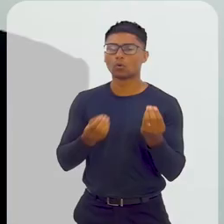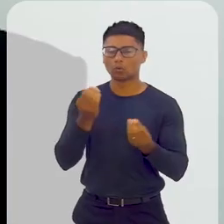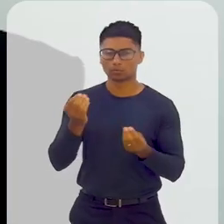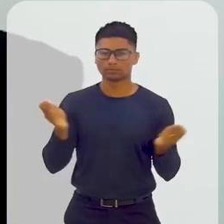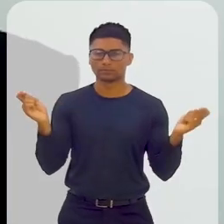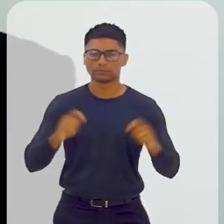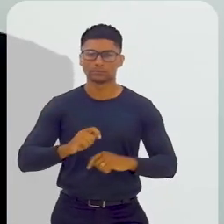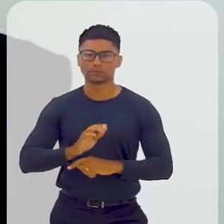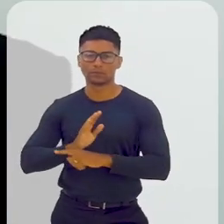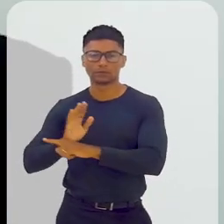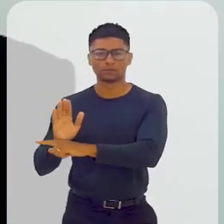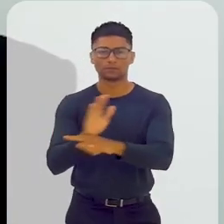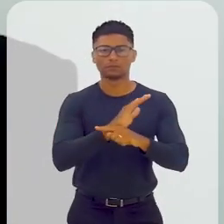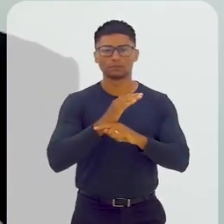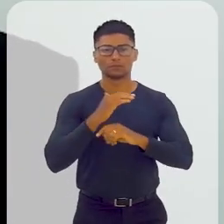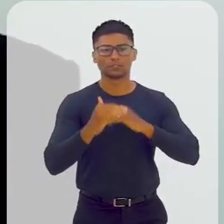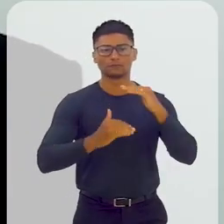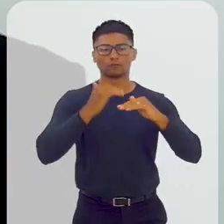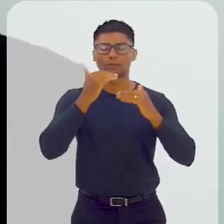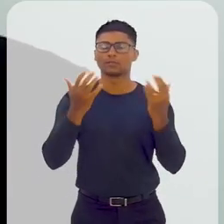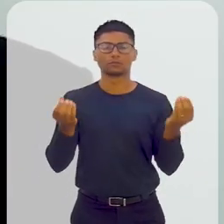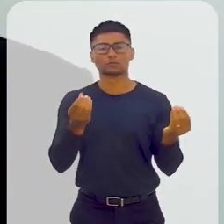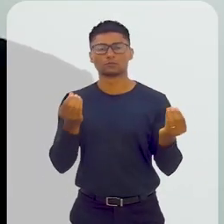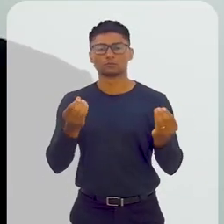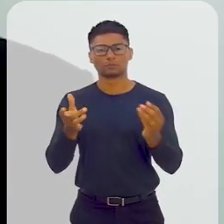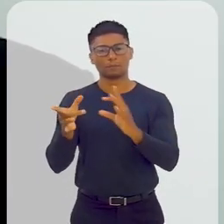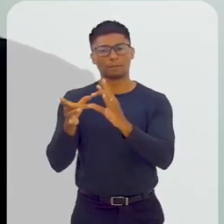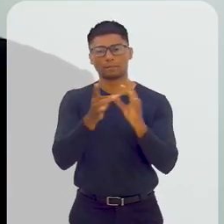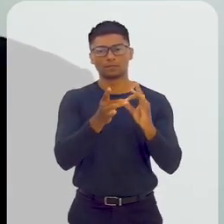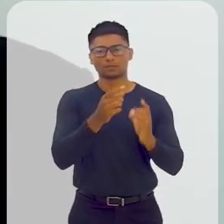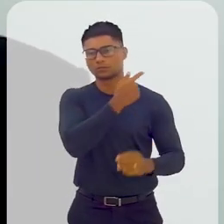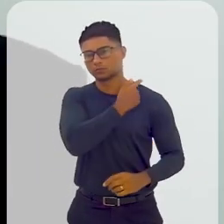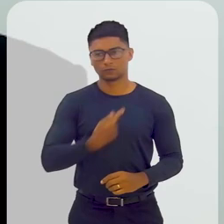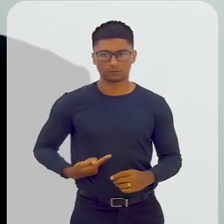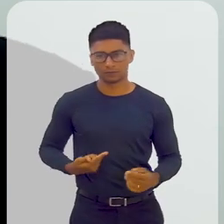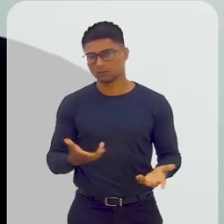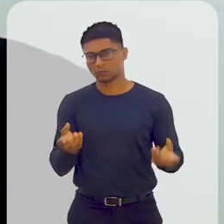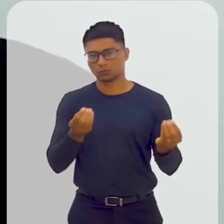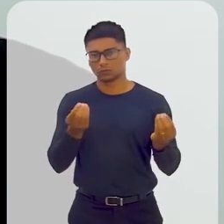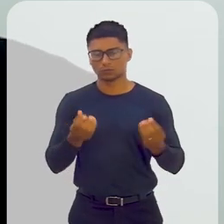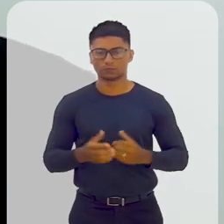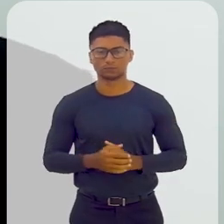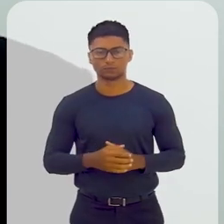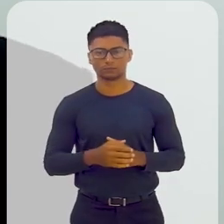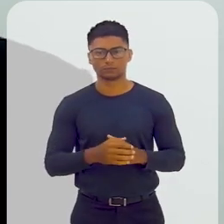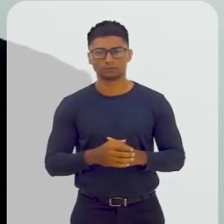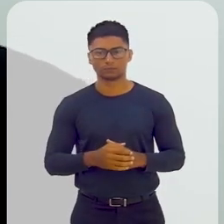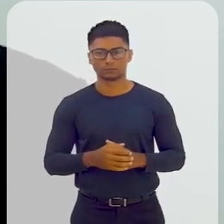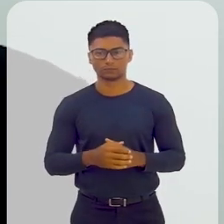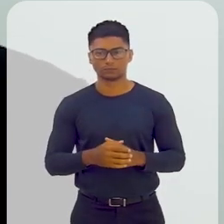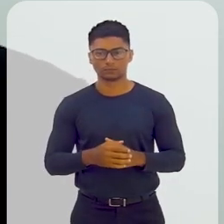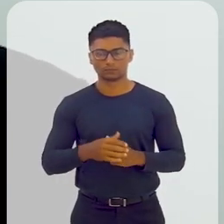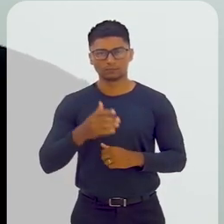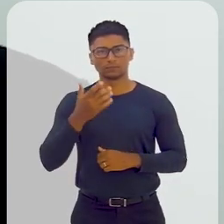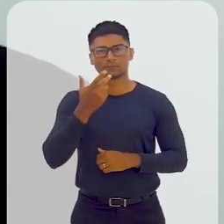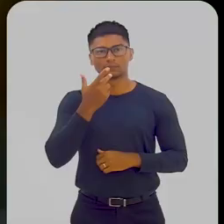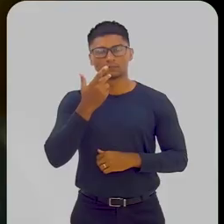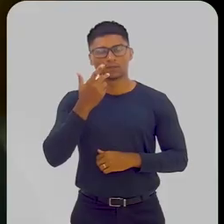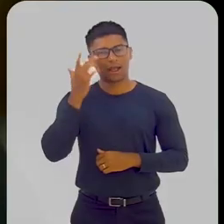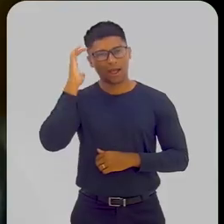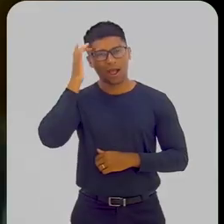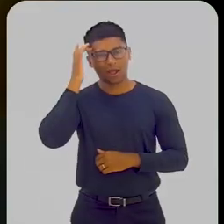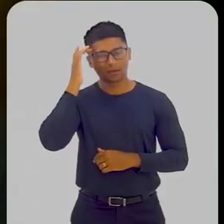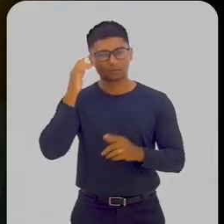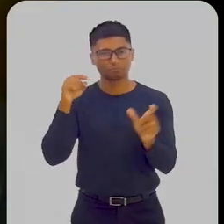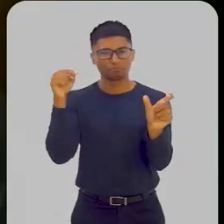Engenharia pode atuar no desenvolvimento dessa agenda, em parceria com o governo, com o Estado? Eu diria que